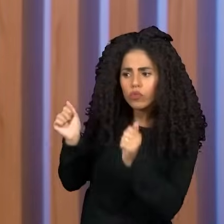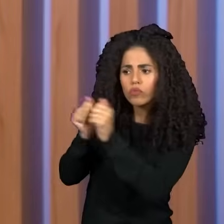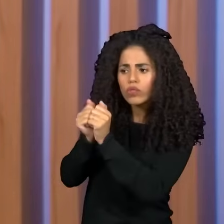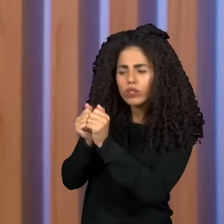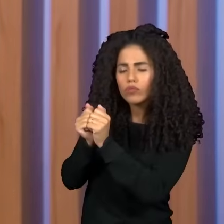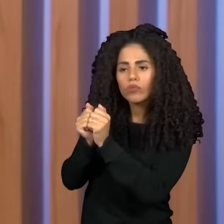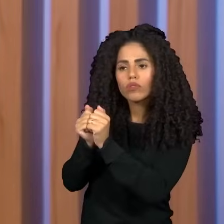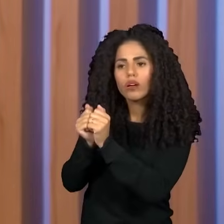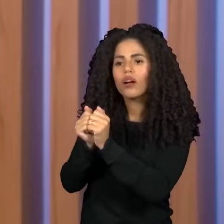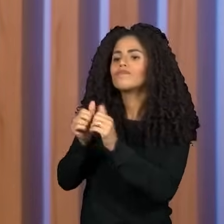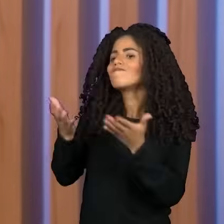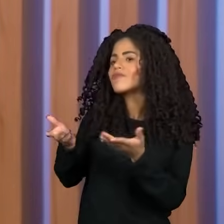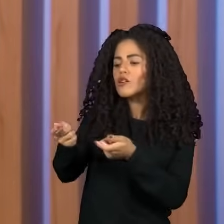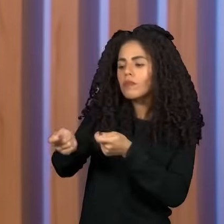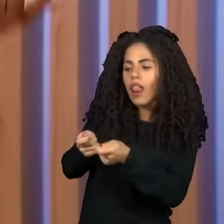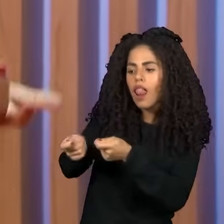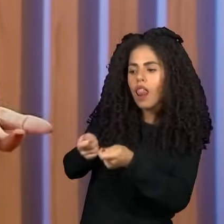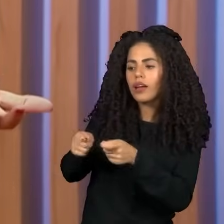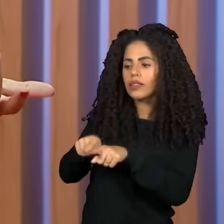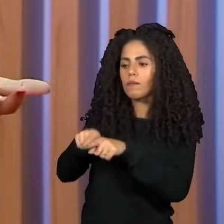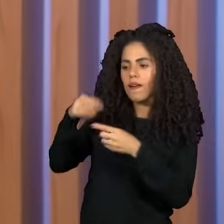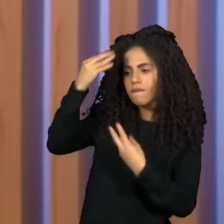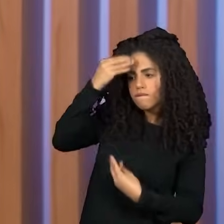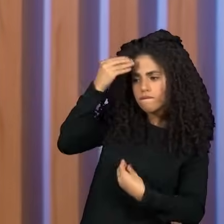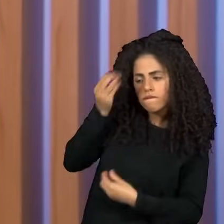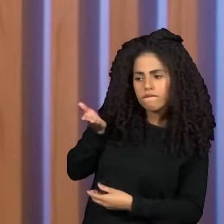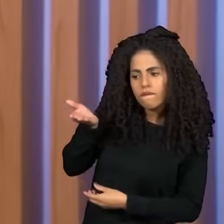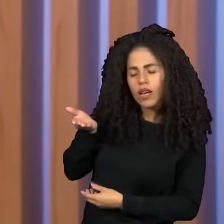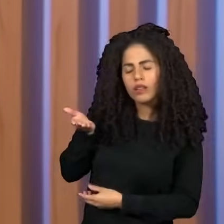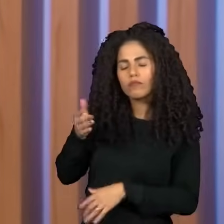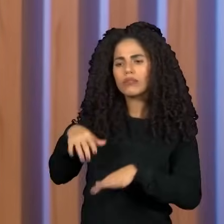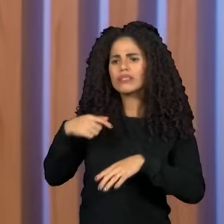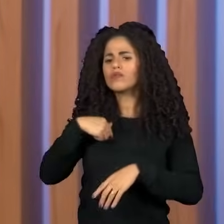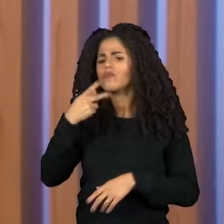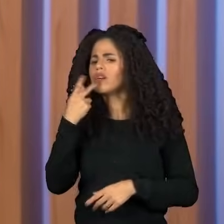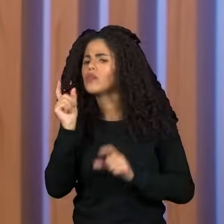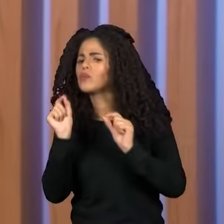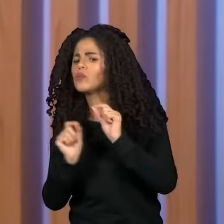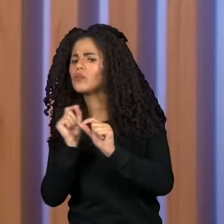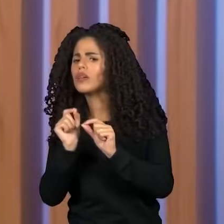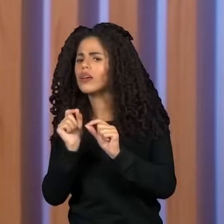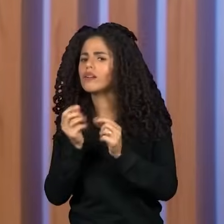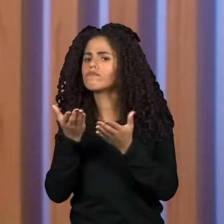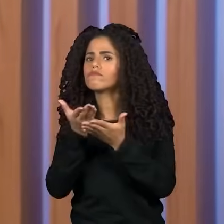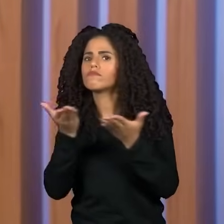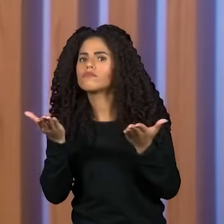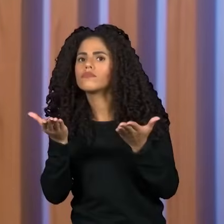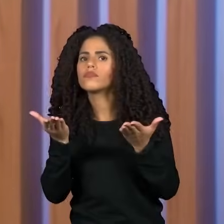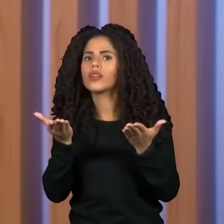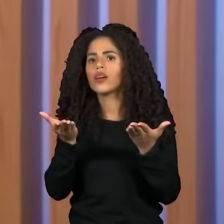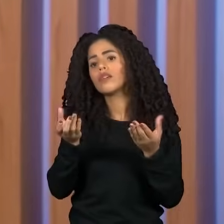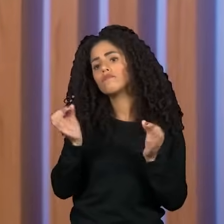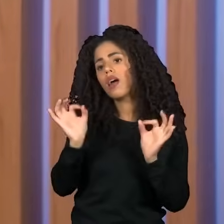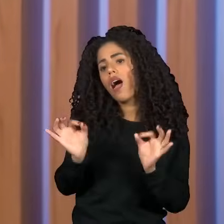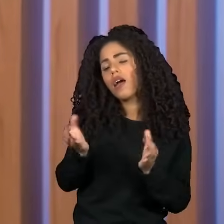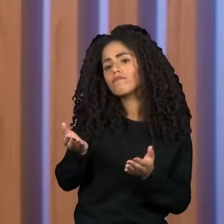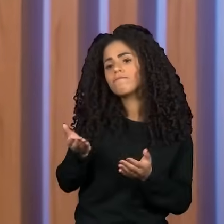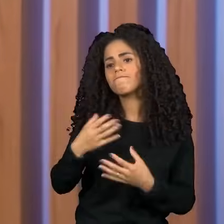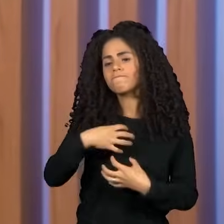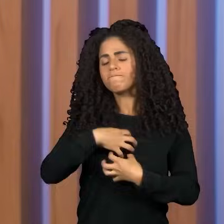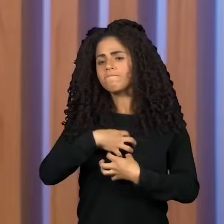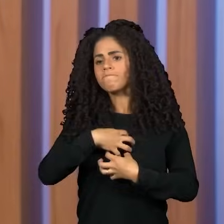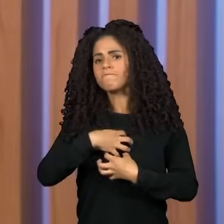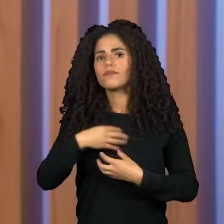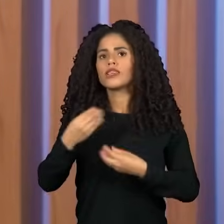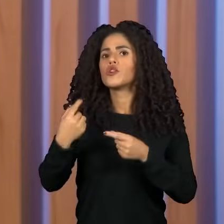posse, o controle da sexualidade da outra pessoa. Aí eu falo, mas e talvez você não seja, então, uma pessoa monogâmica.